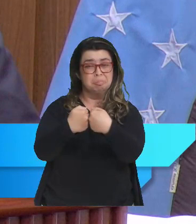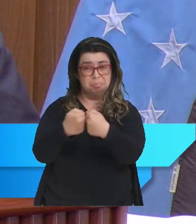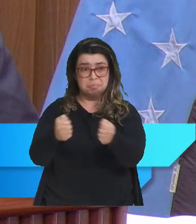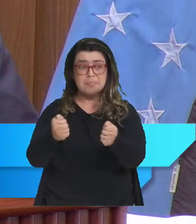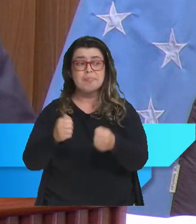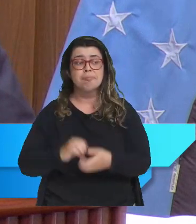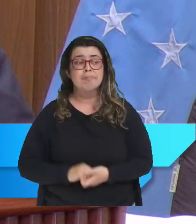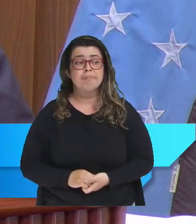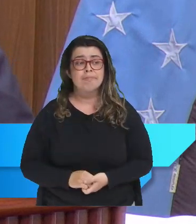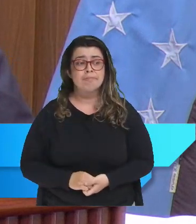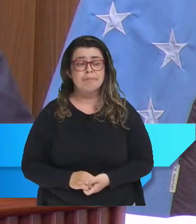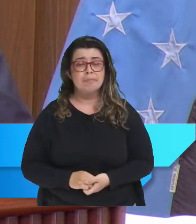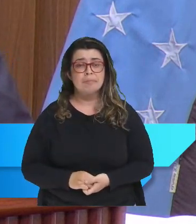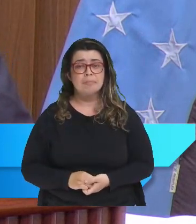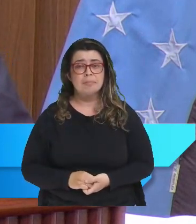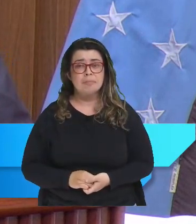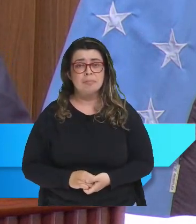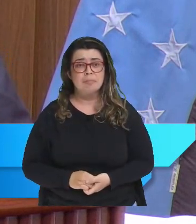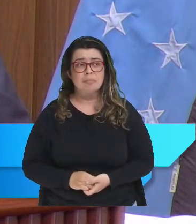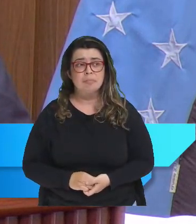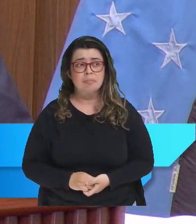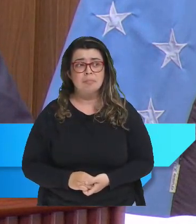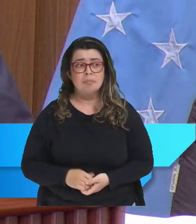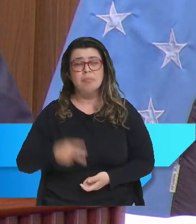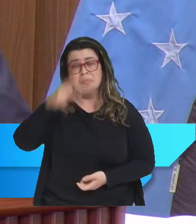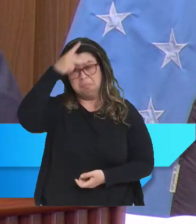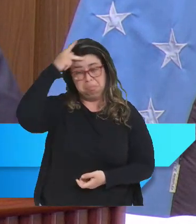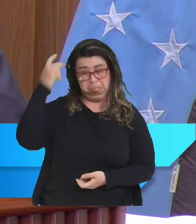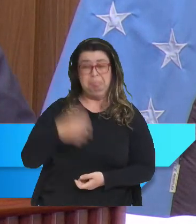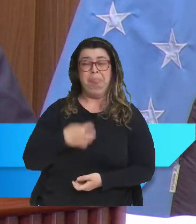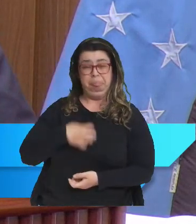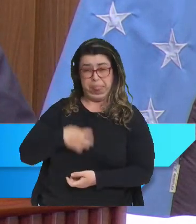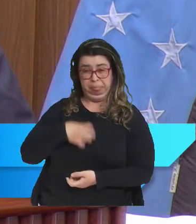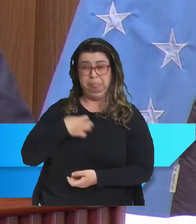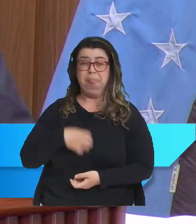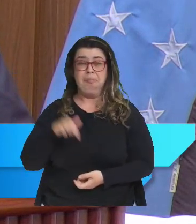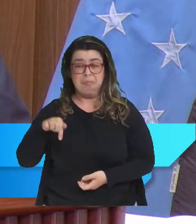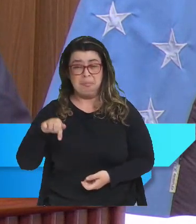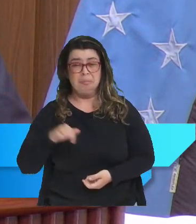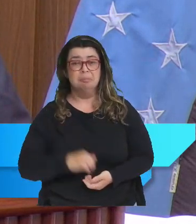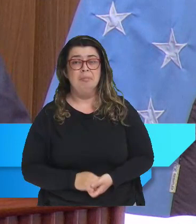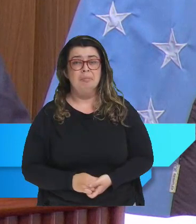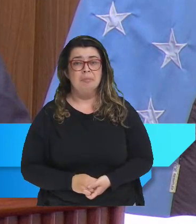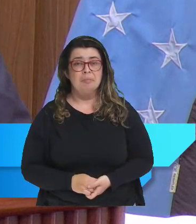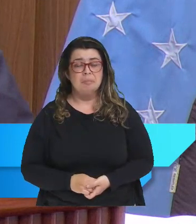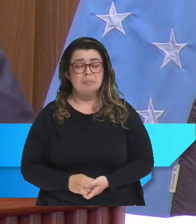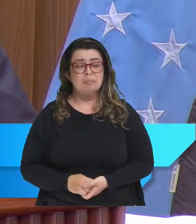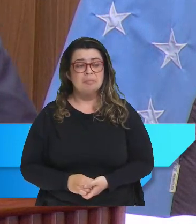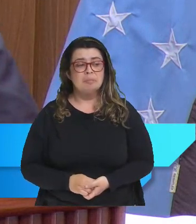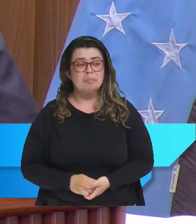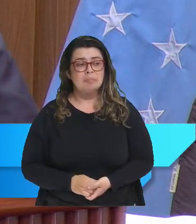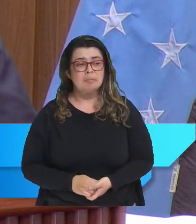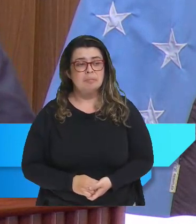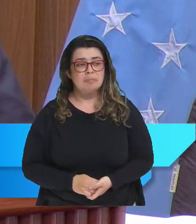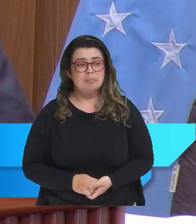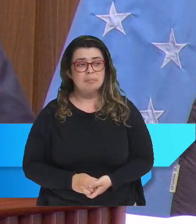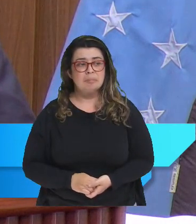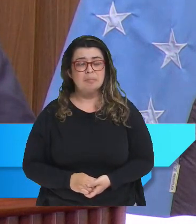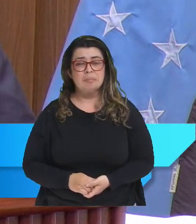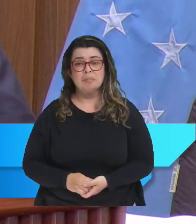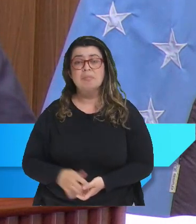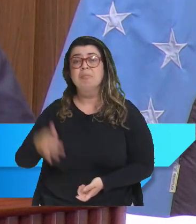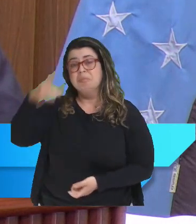fugindo do controle, as pessoas estão ficando revoltadas ali naquela situação, muitas ali até discutem,